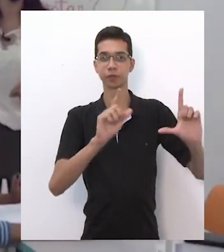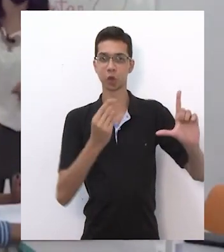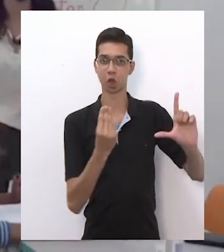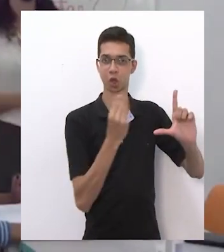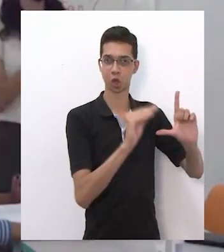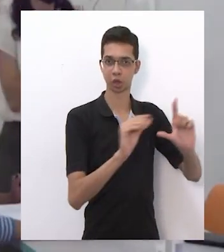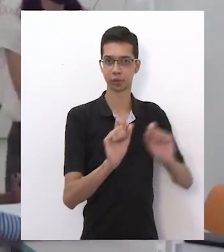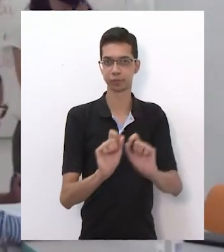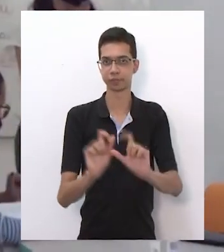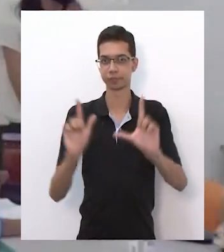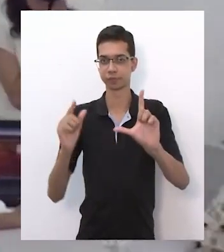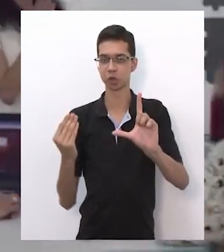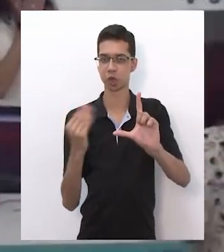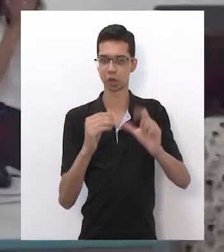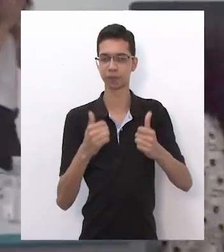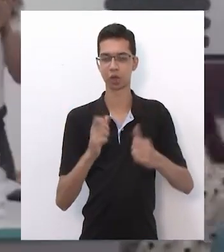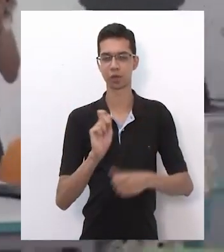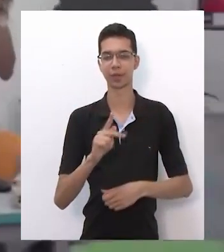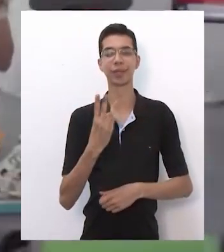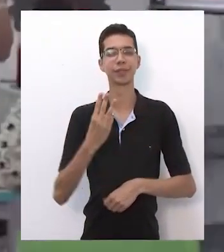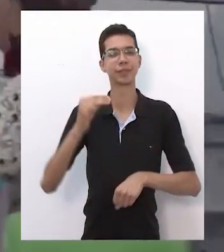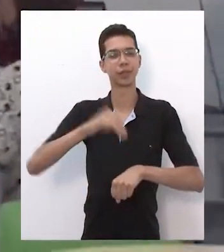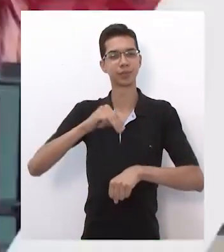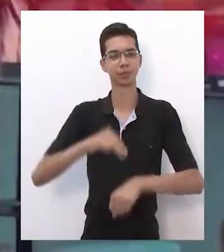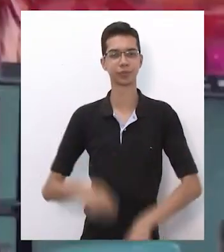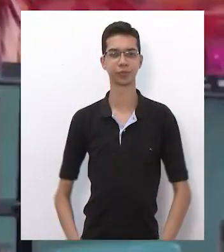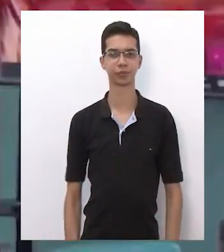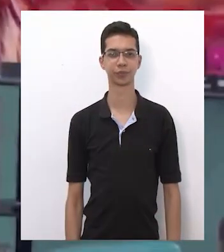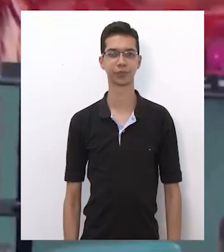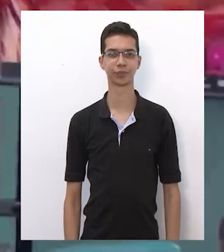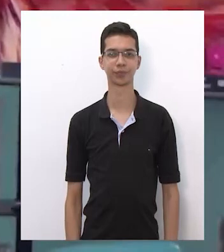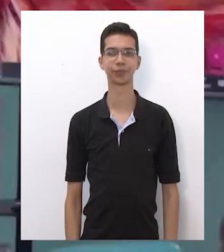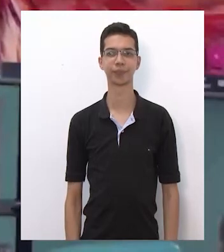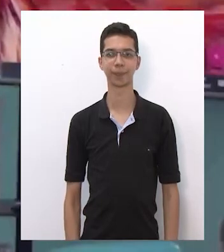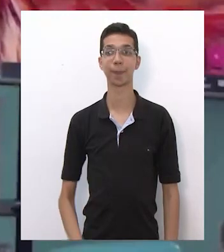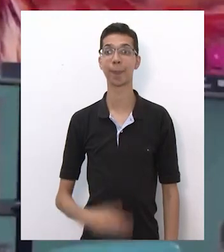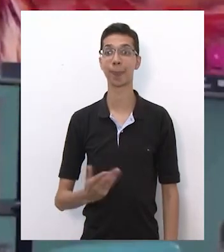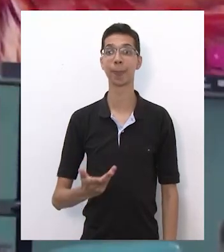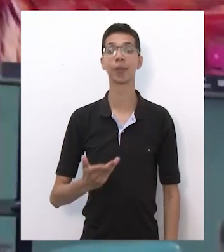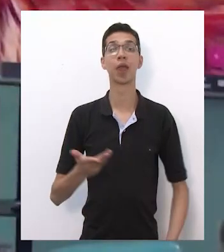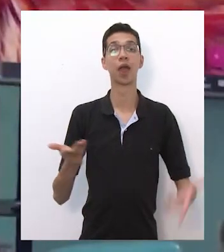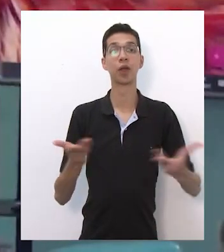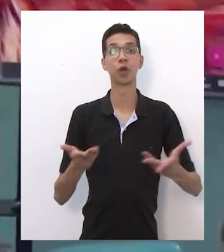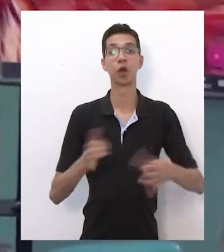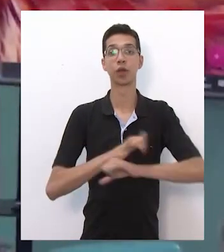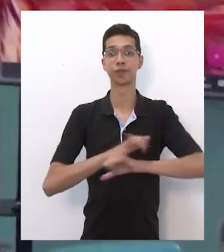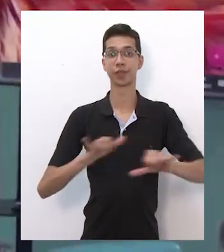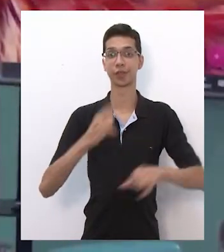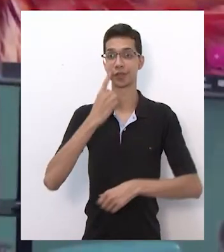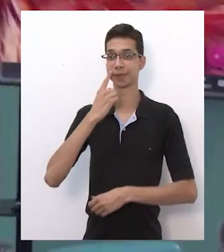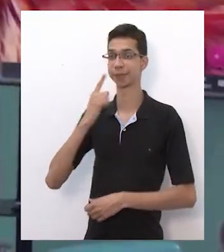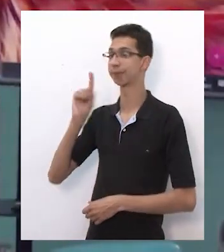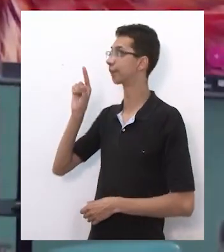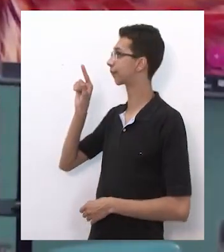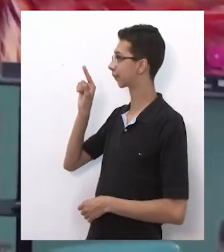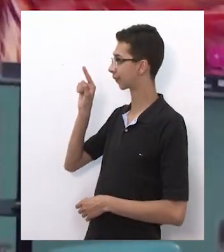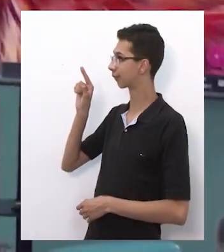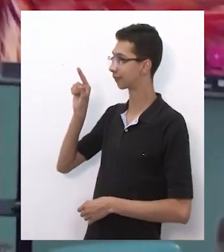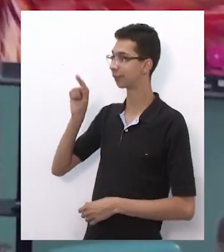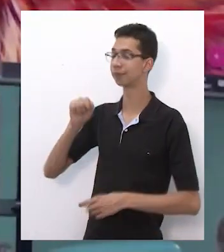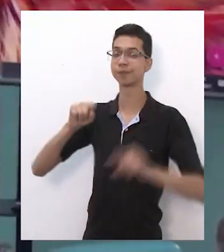ser? Vamos lá? 3 minutinhos, pessoal. Esse mural aqui, a gente vai falar que é um mural, né? Com post-it com